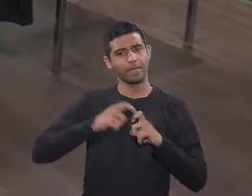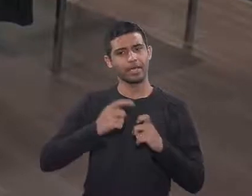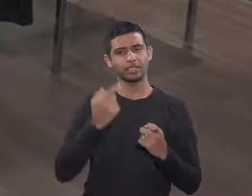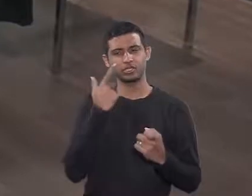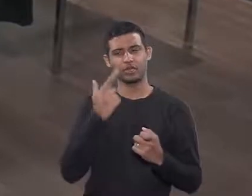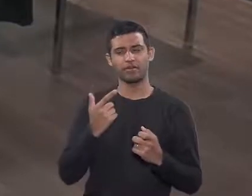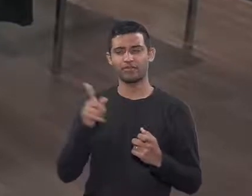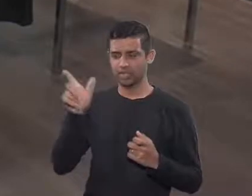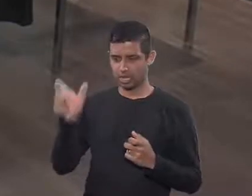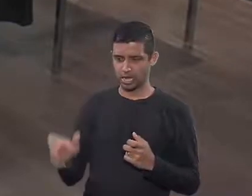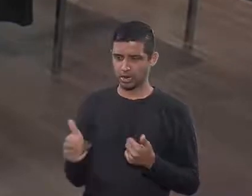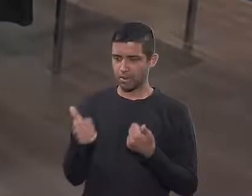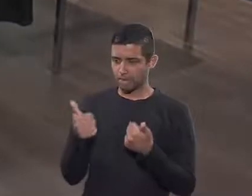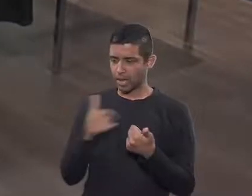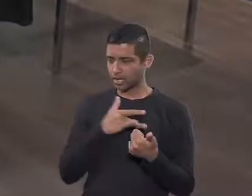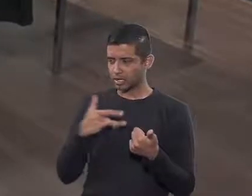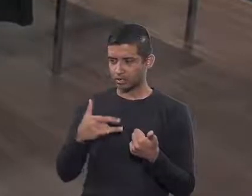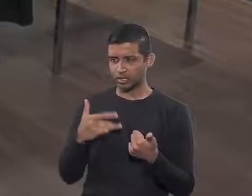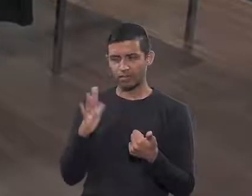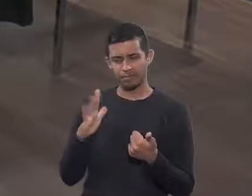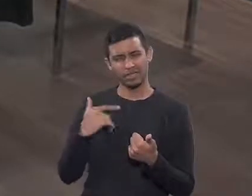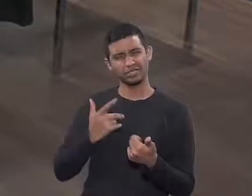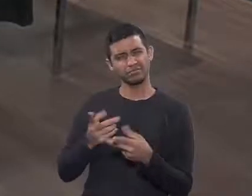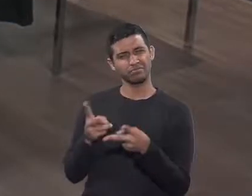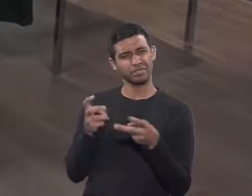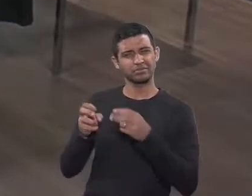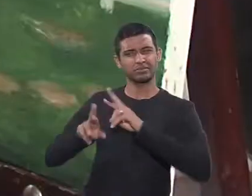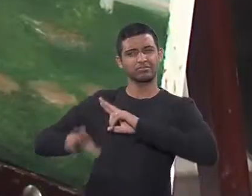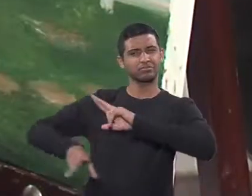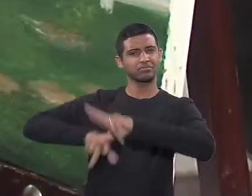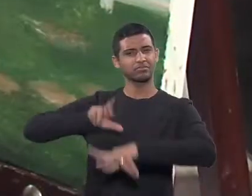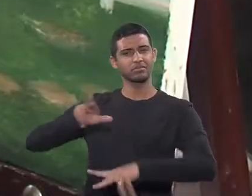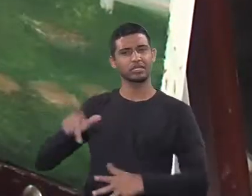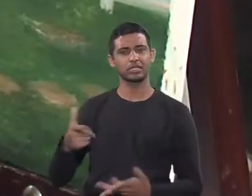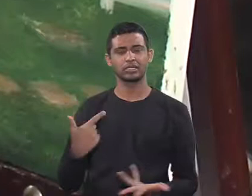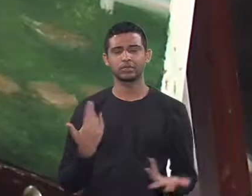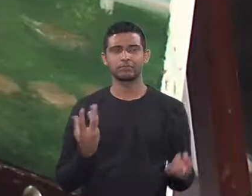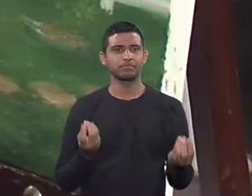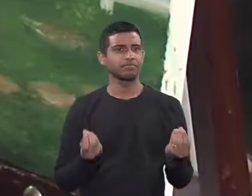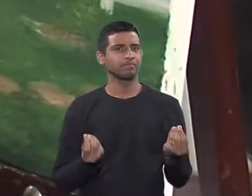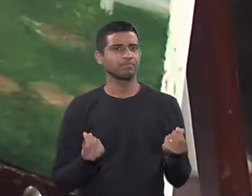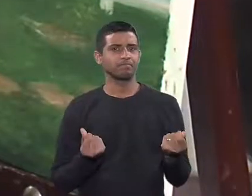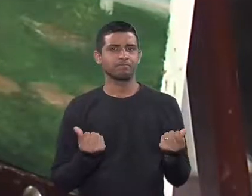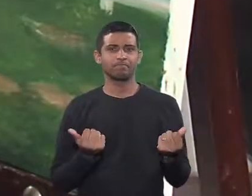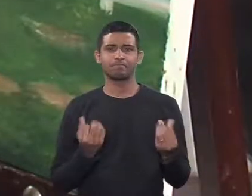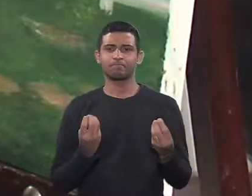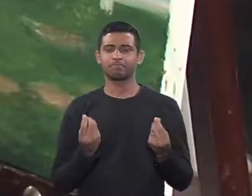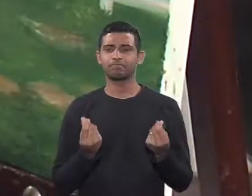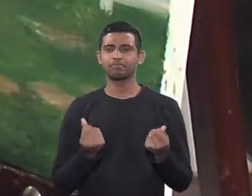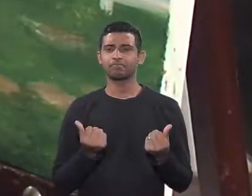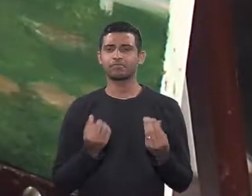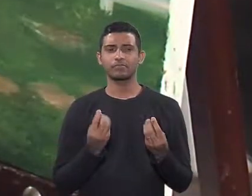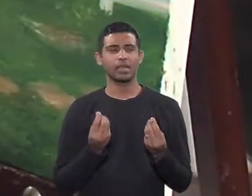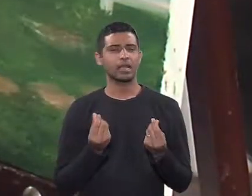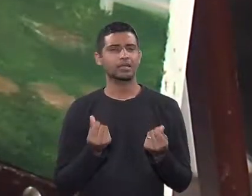apesar dele estar bem, mas havia diferenças. E foi uma notícia, assim, muito